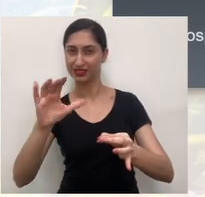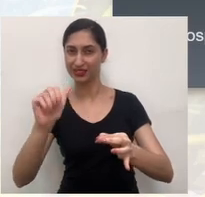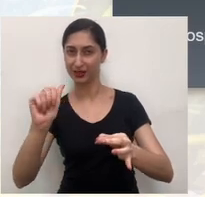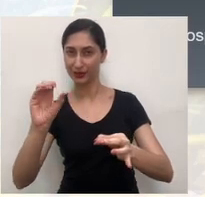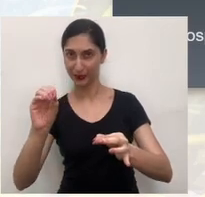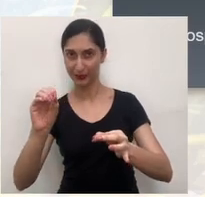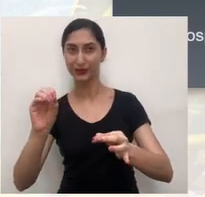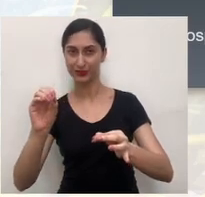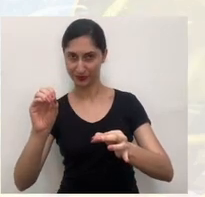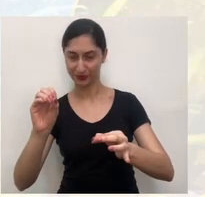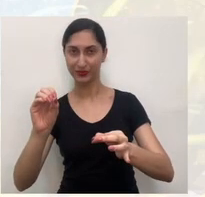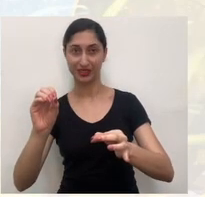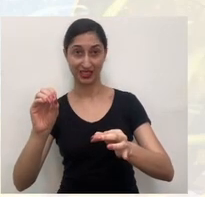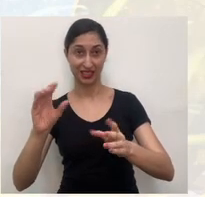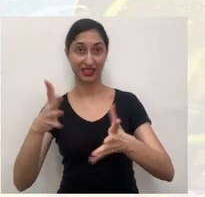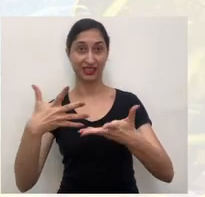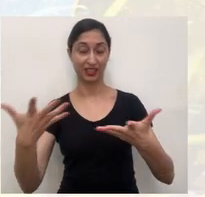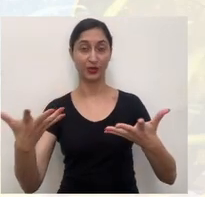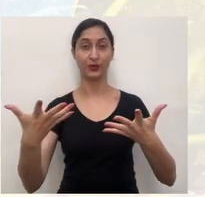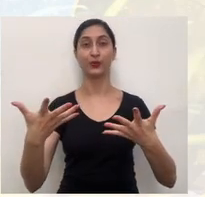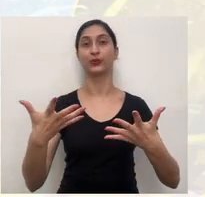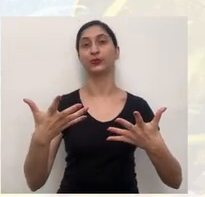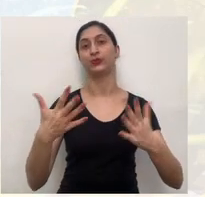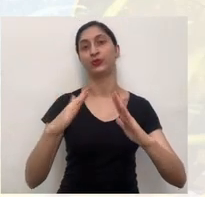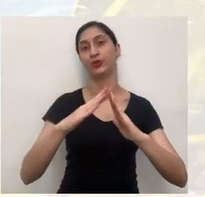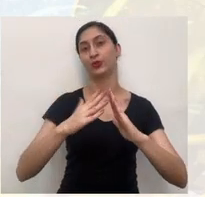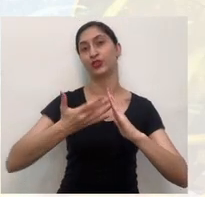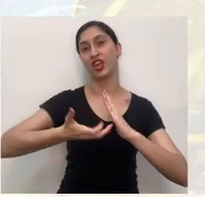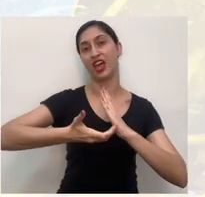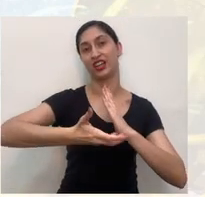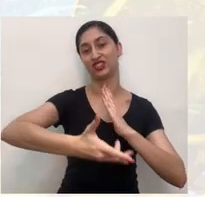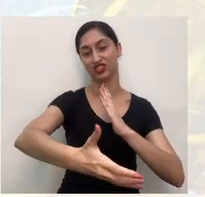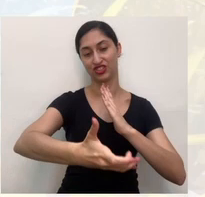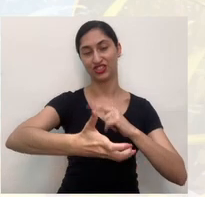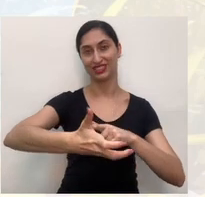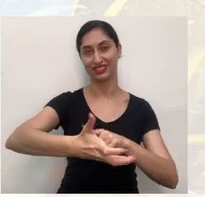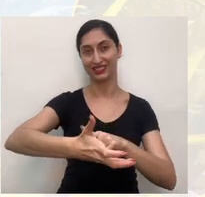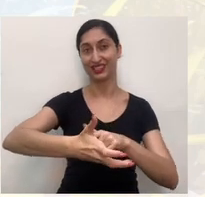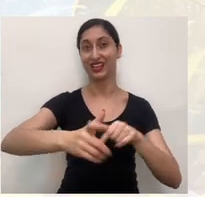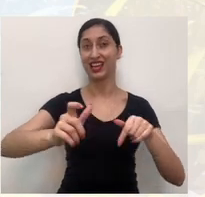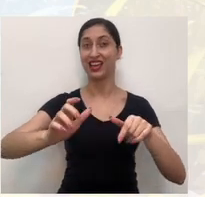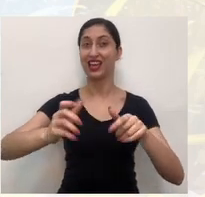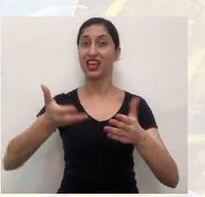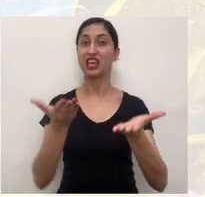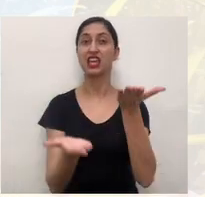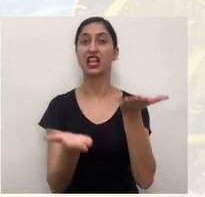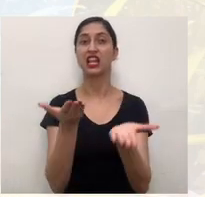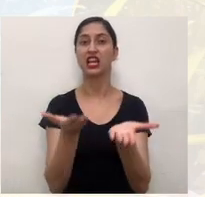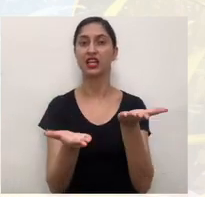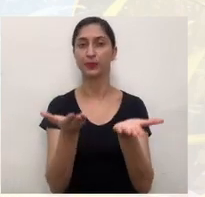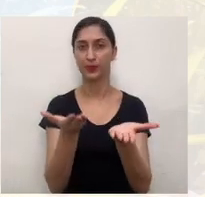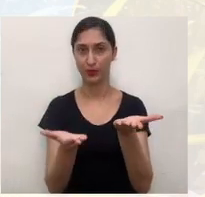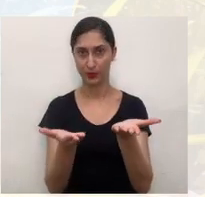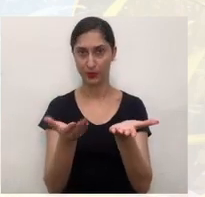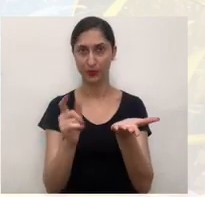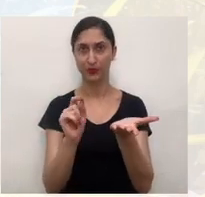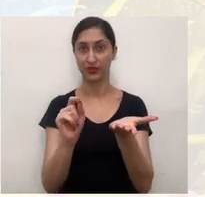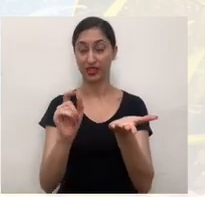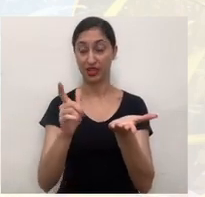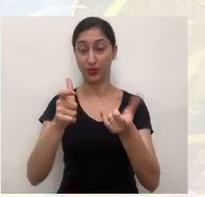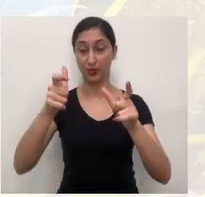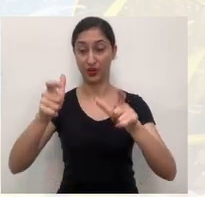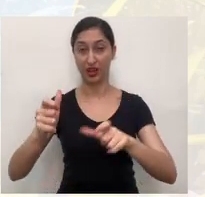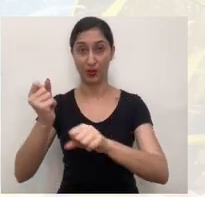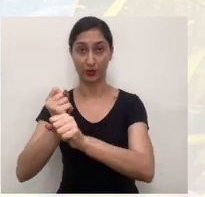O jardim passa a ser mais um equilíbrio, uma busca de um equilíbrio entre superfícies